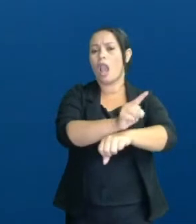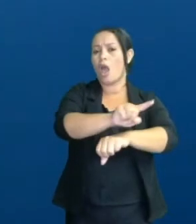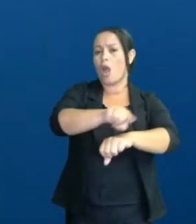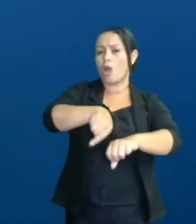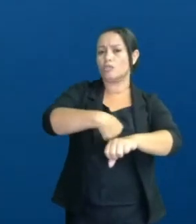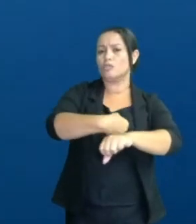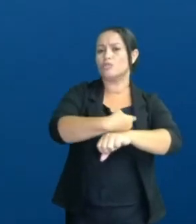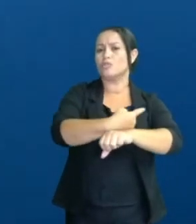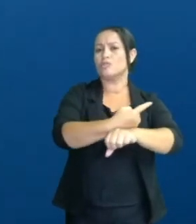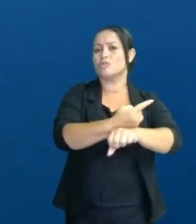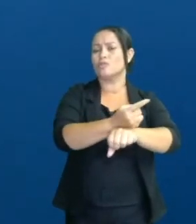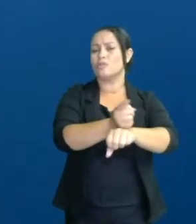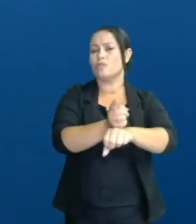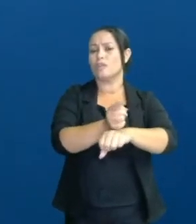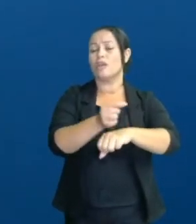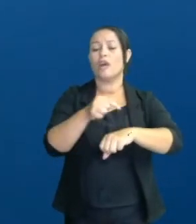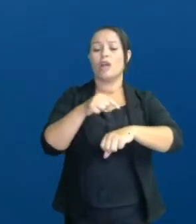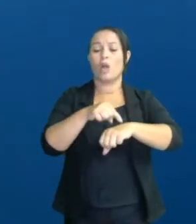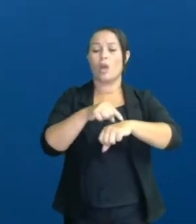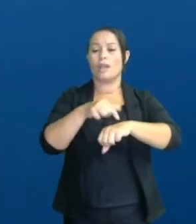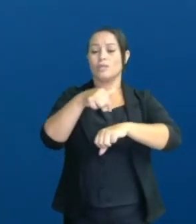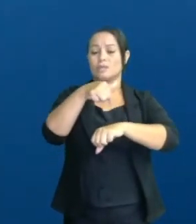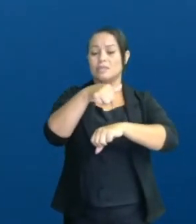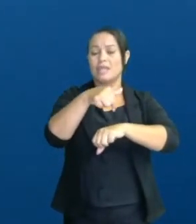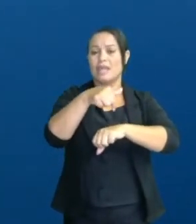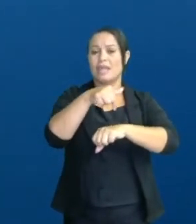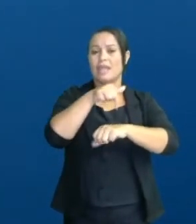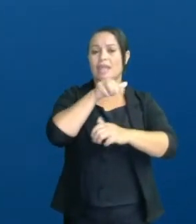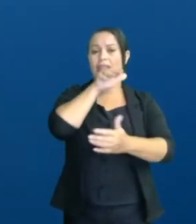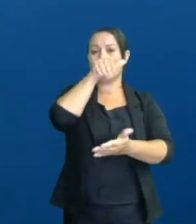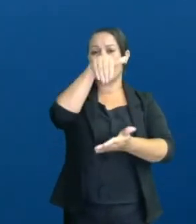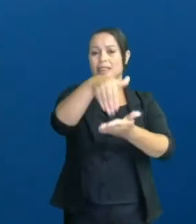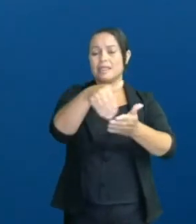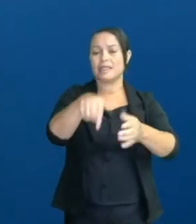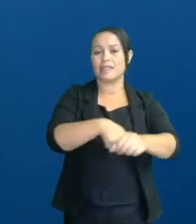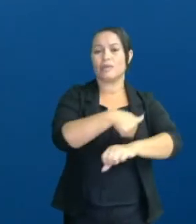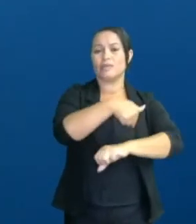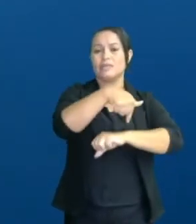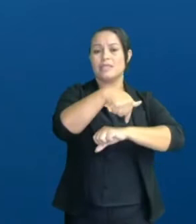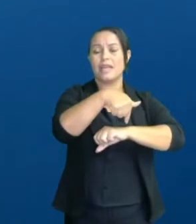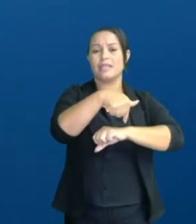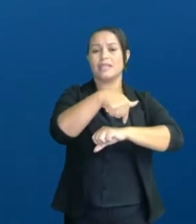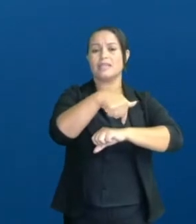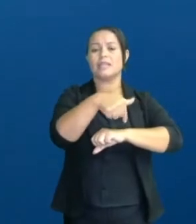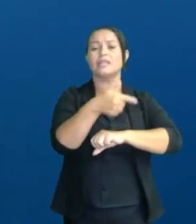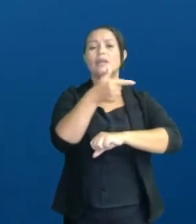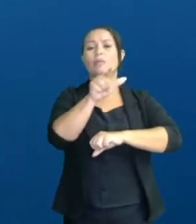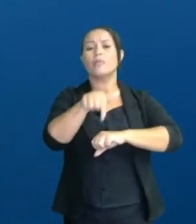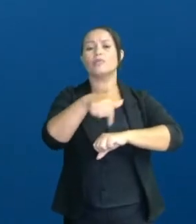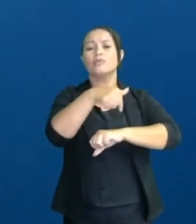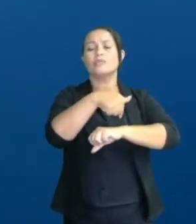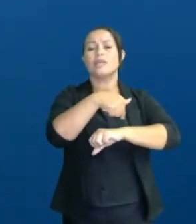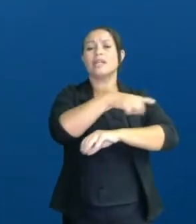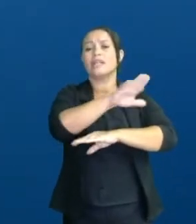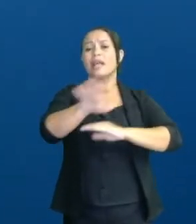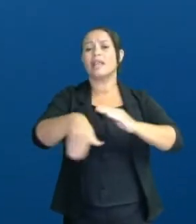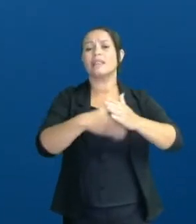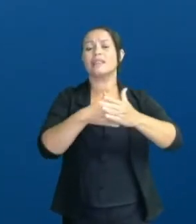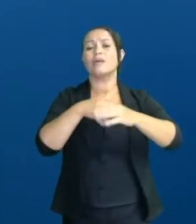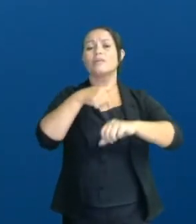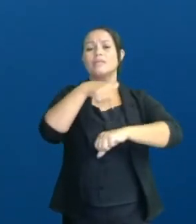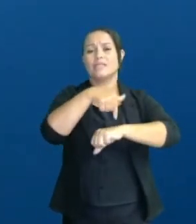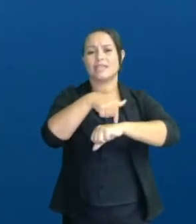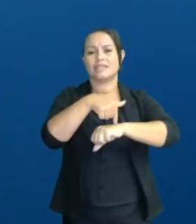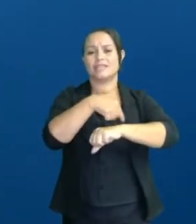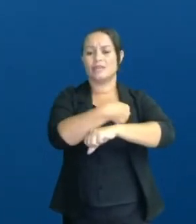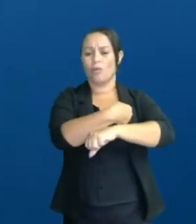voltas. Foi do 7 até o 7, depois do 7 até o 7 mais